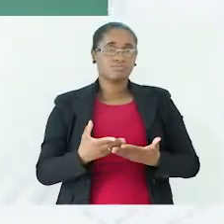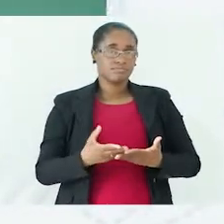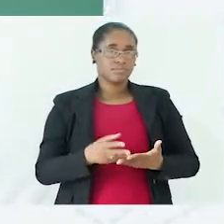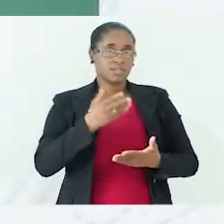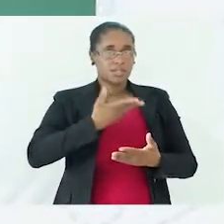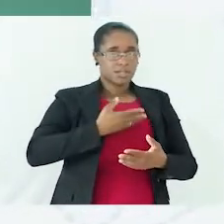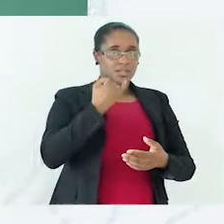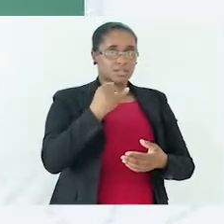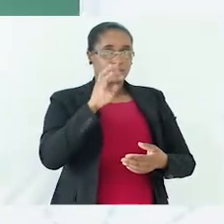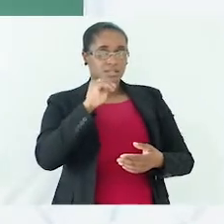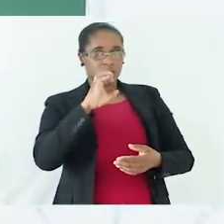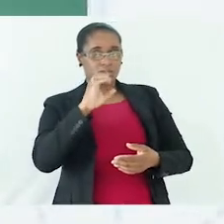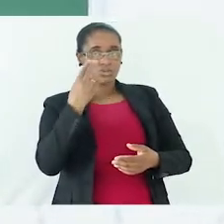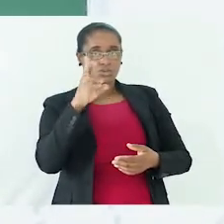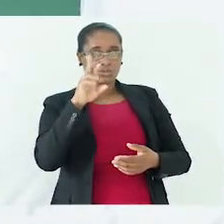direto